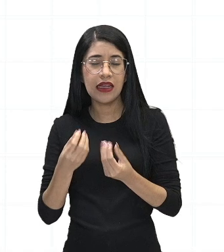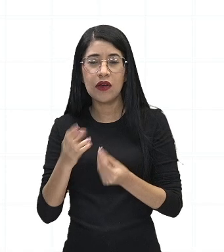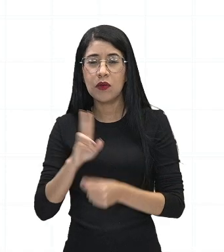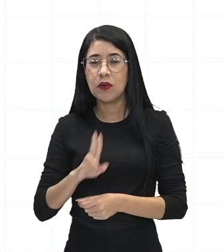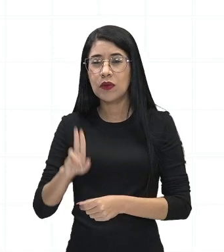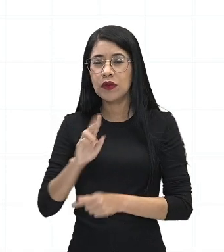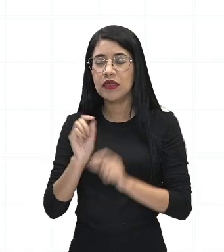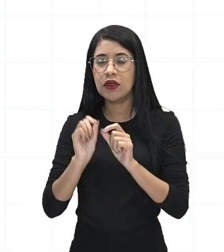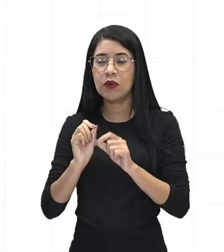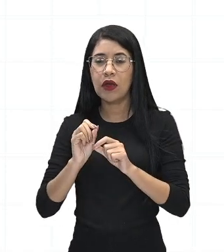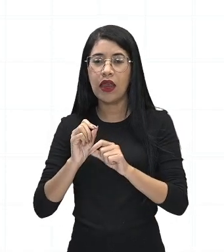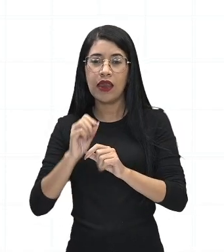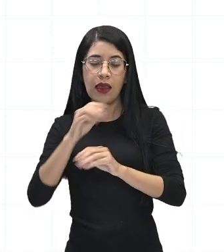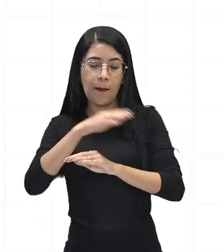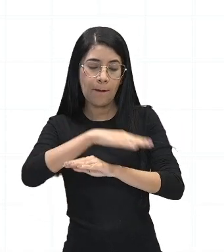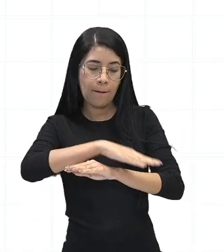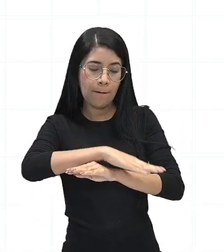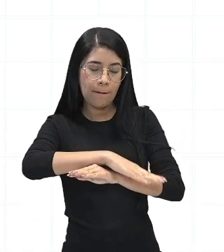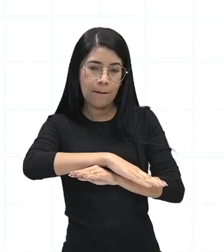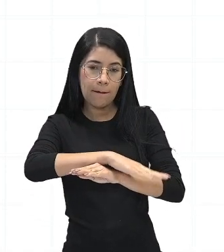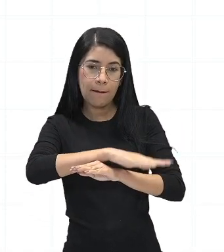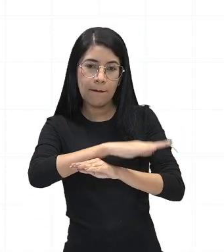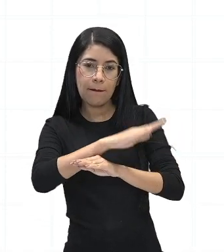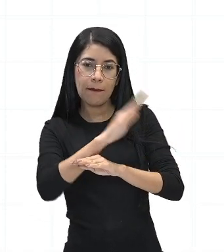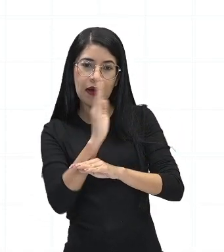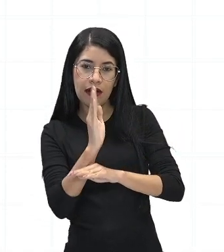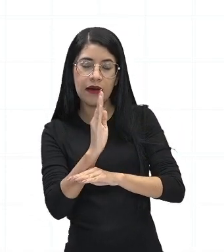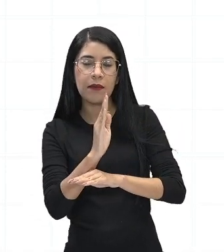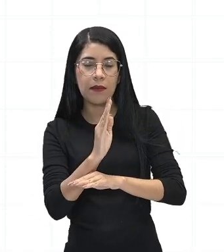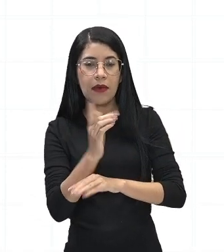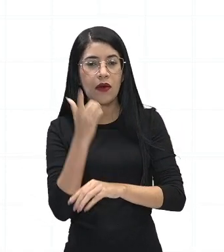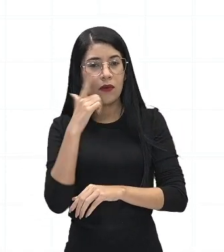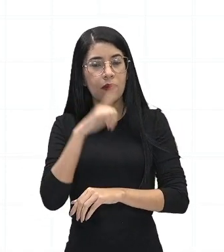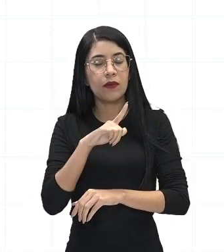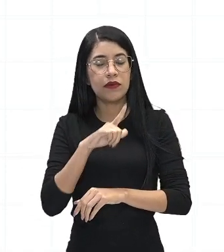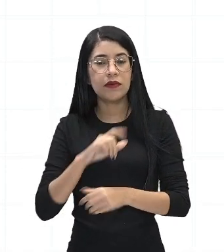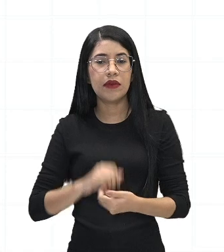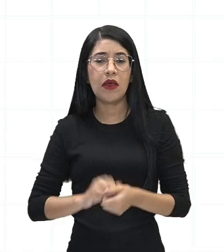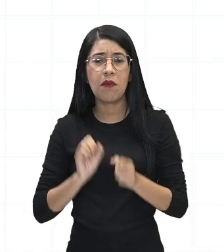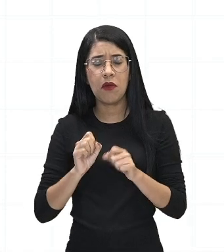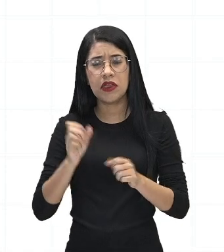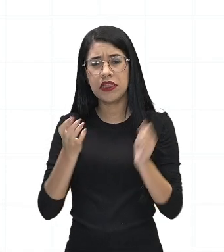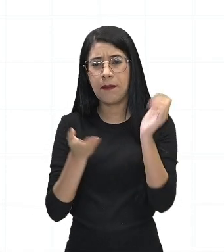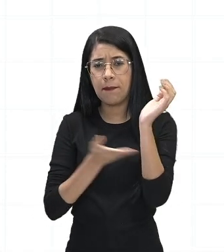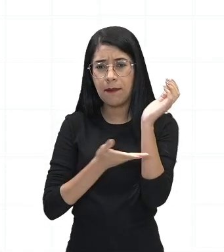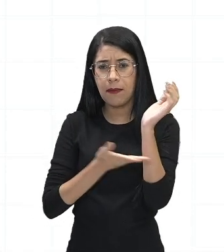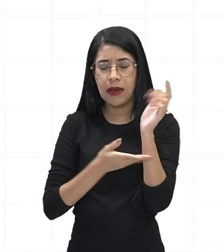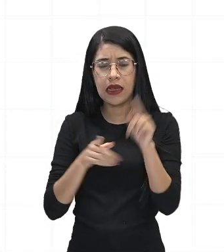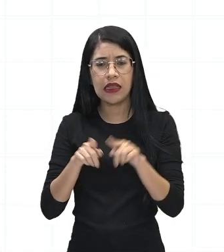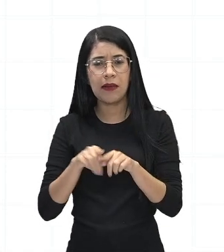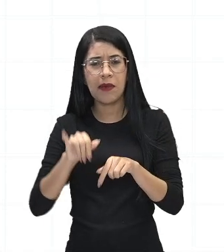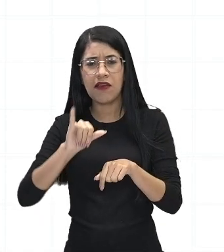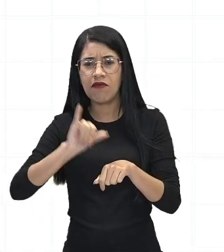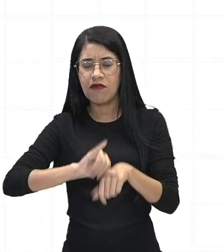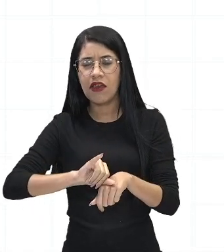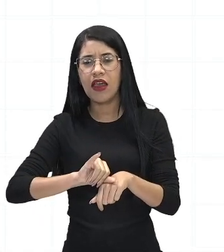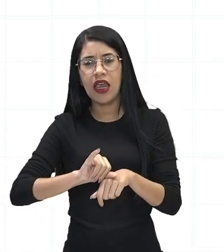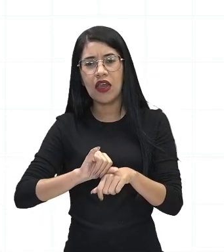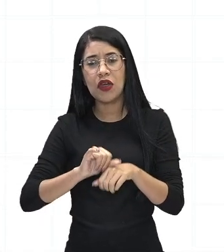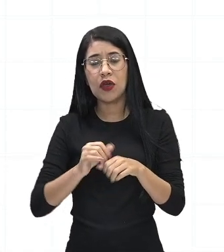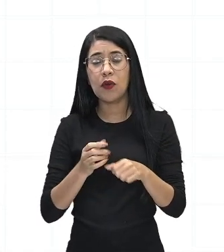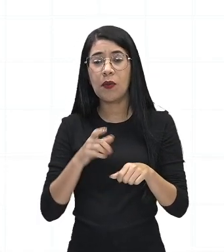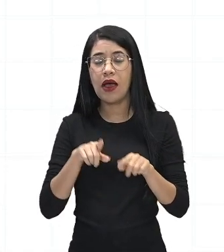aí um pedaço de madeira, né, pode ser de ferro também, e uma outra pedra onde ele vai apoiar